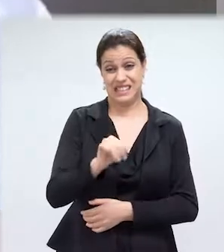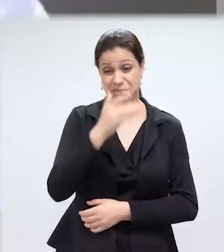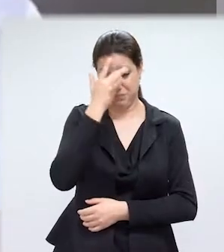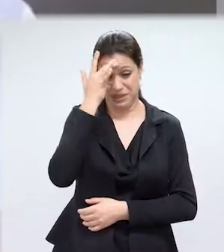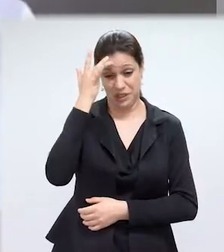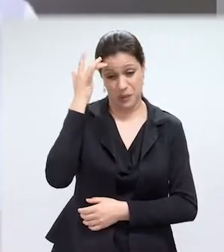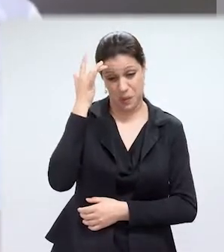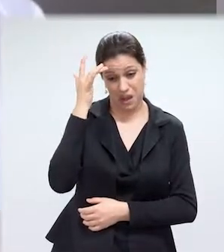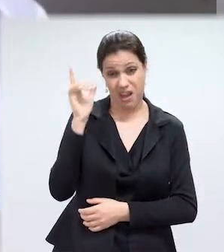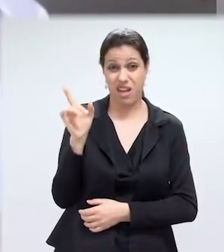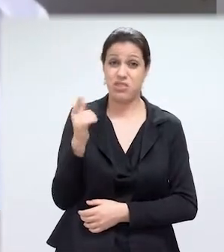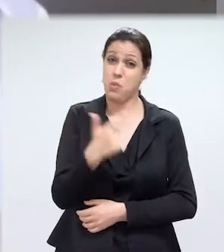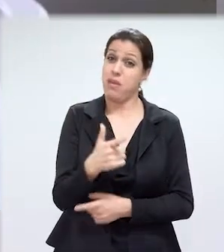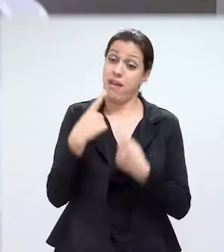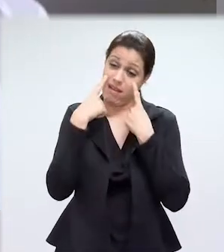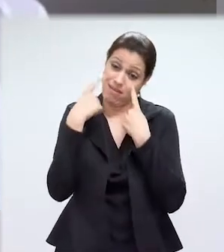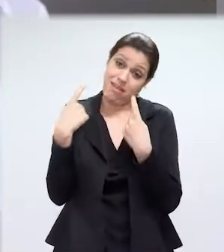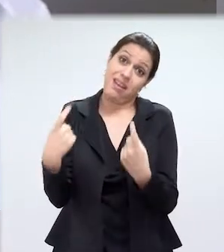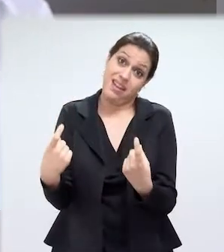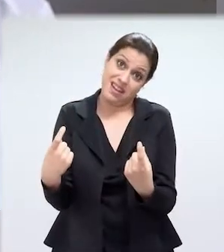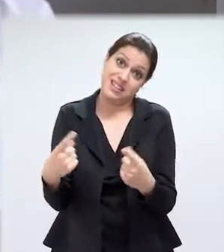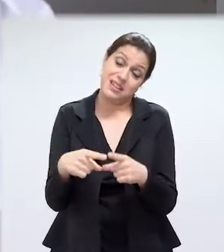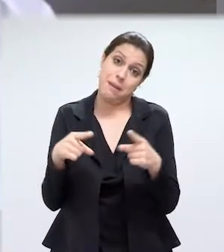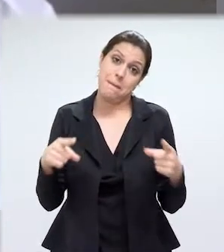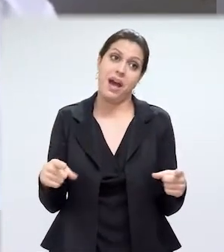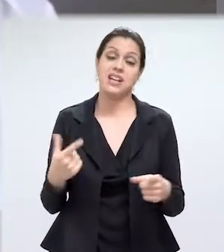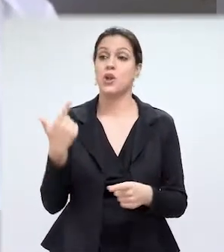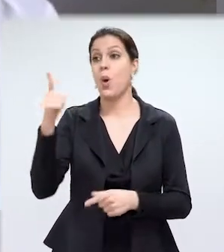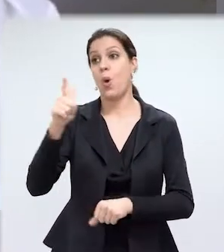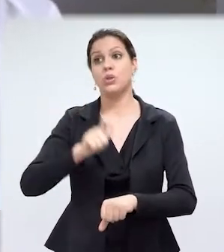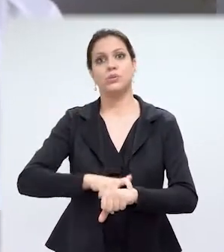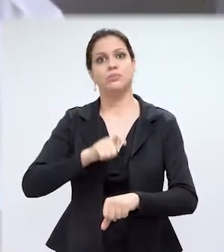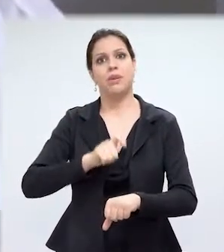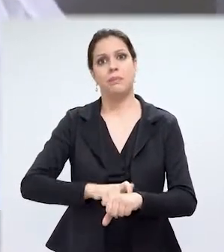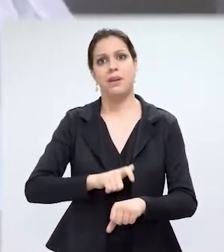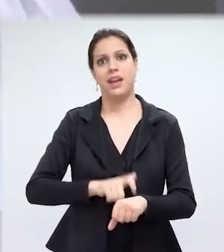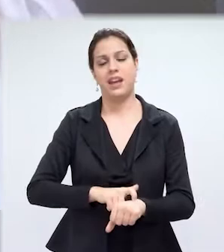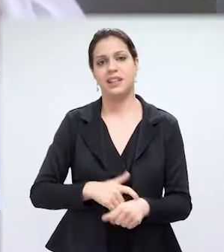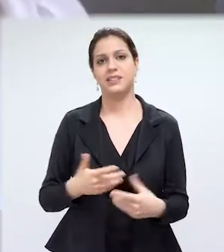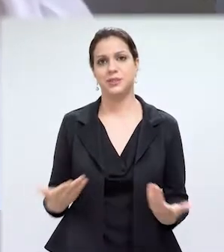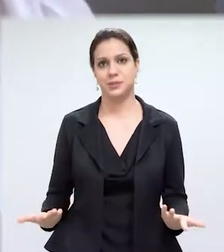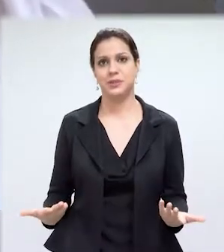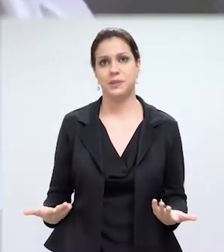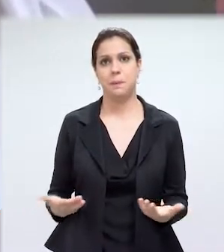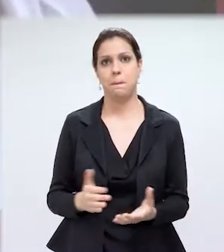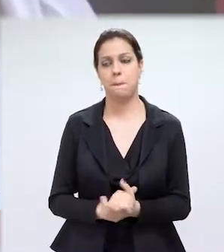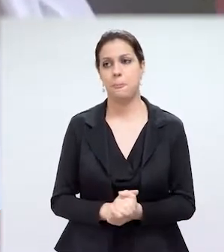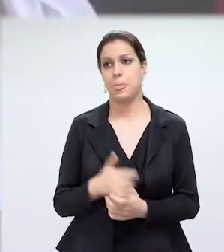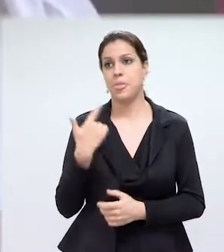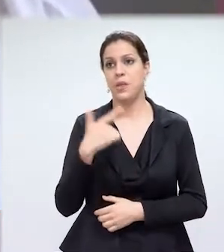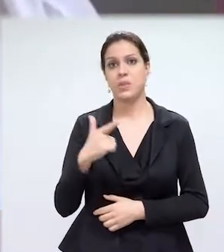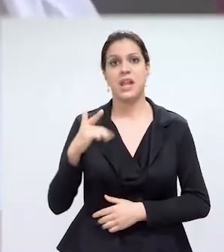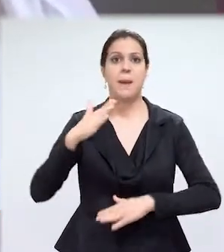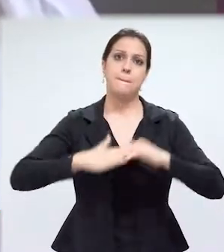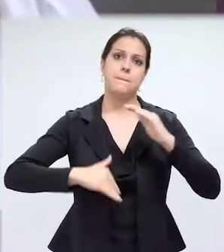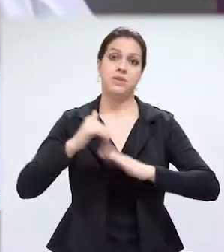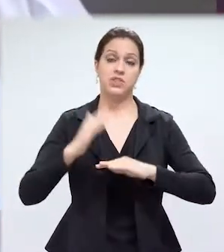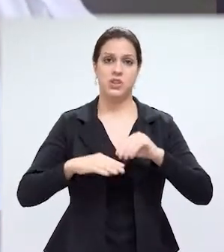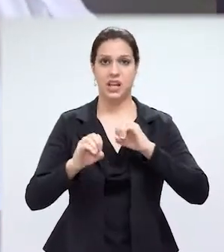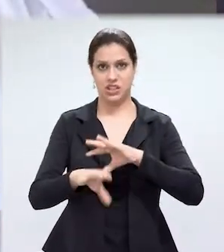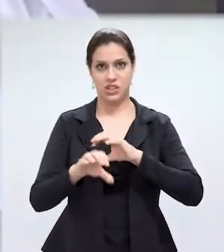ano perdido para os desinteressados, né? Porque em outros momentos não haveria um